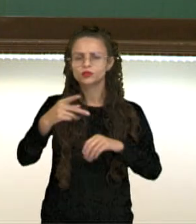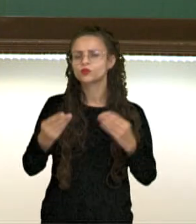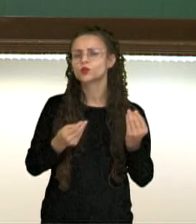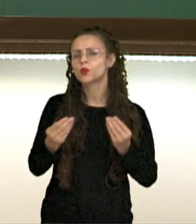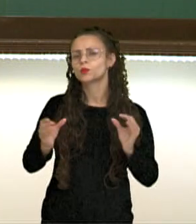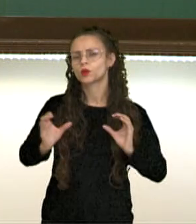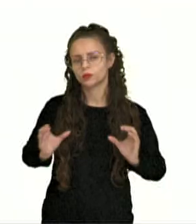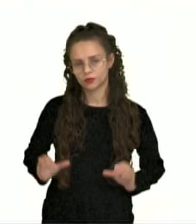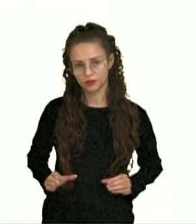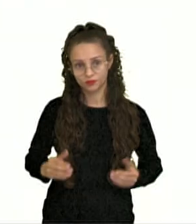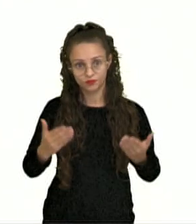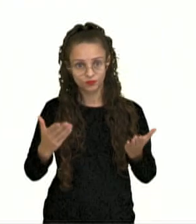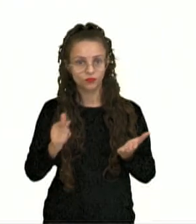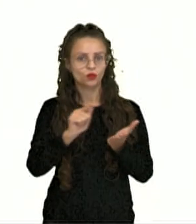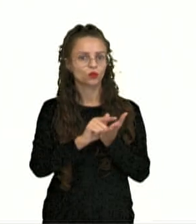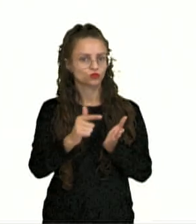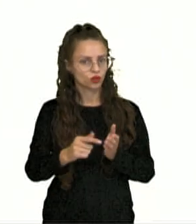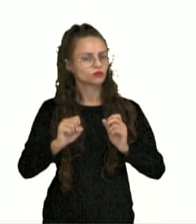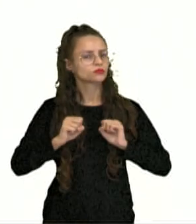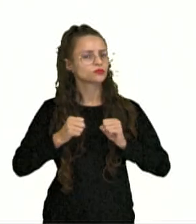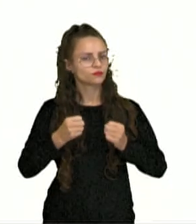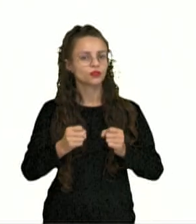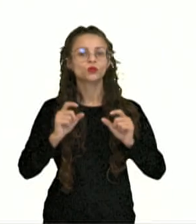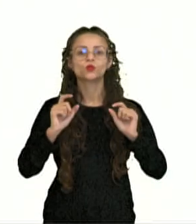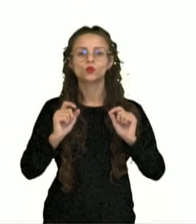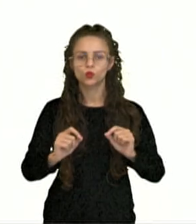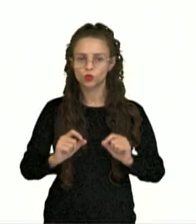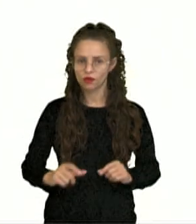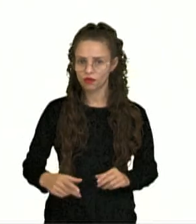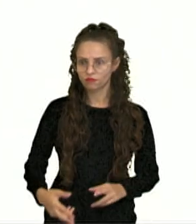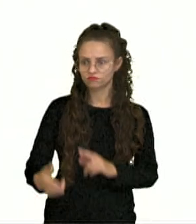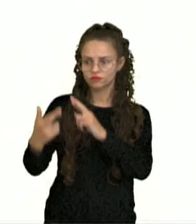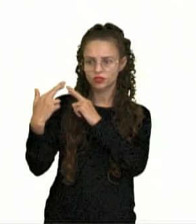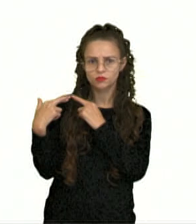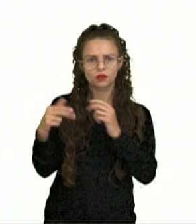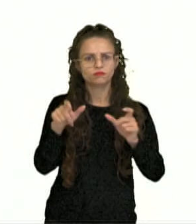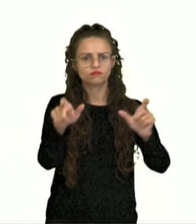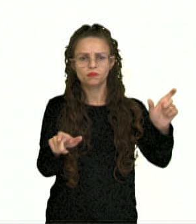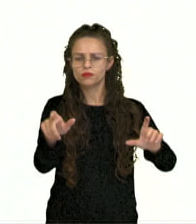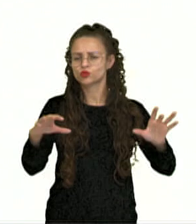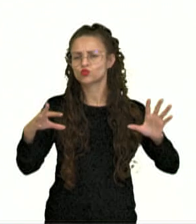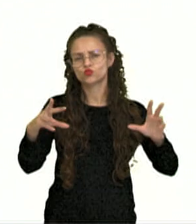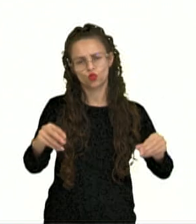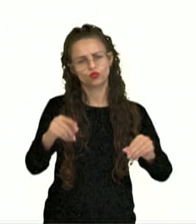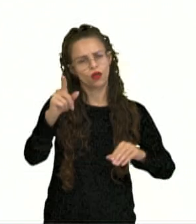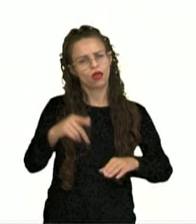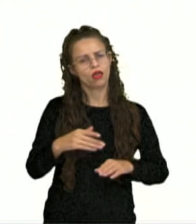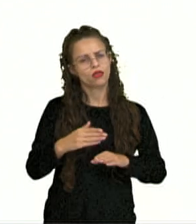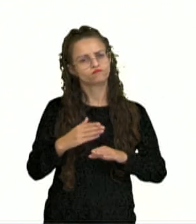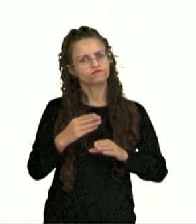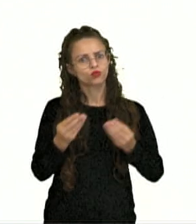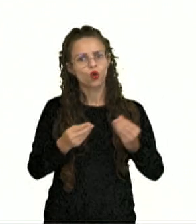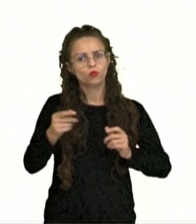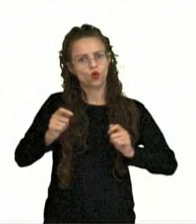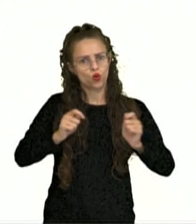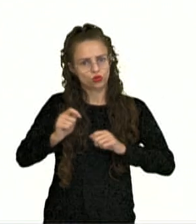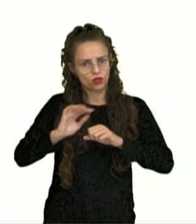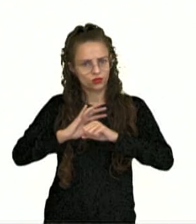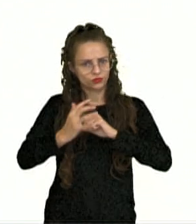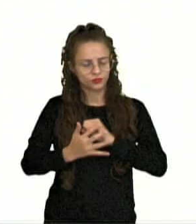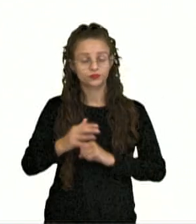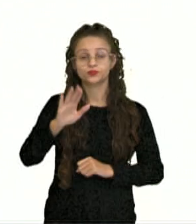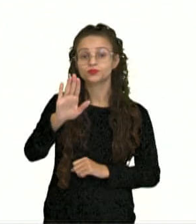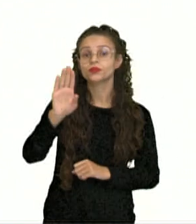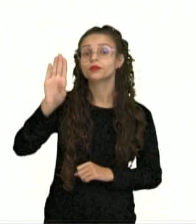O jornal defende a ideia que o combate à pandemia é responsabilidade de todos. E aí eu te perguntei, na letra